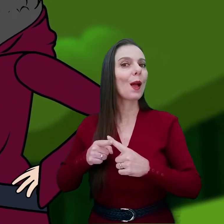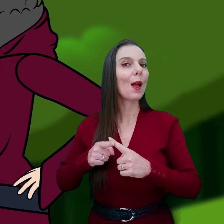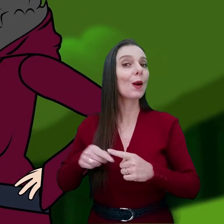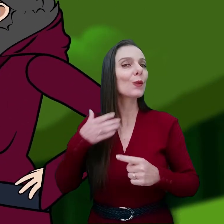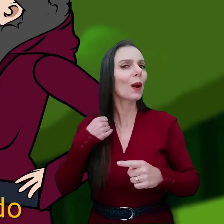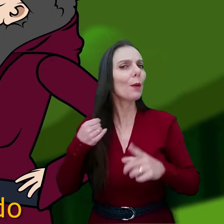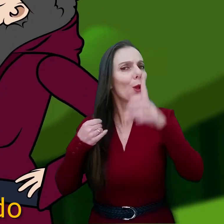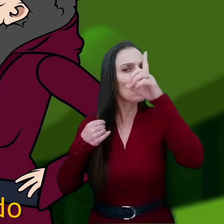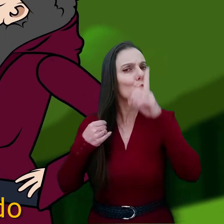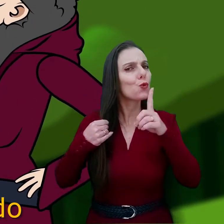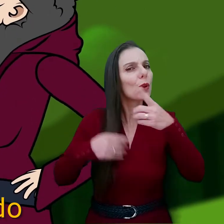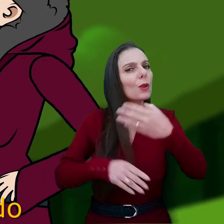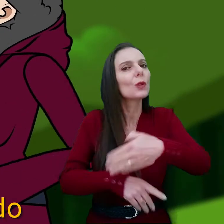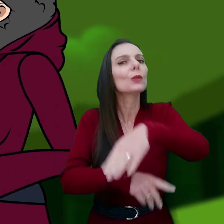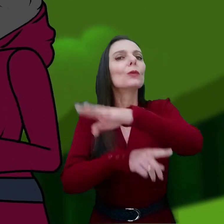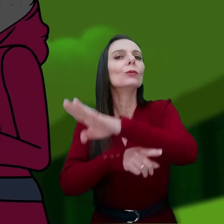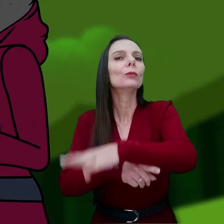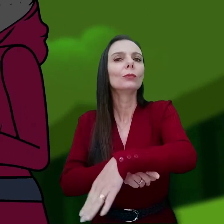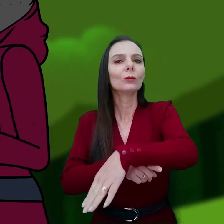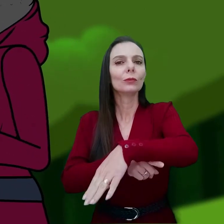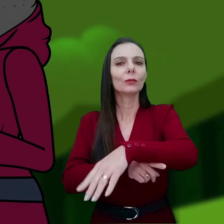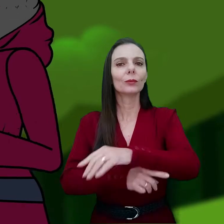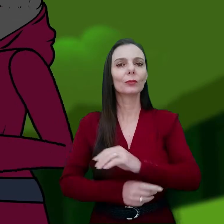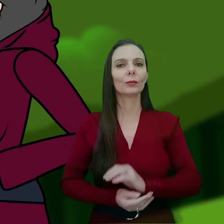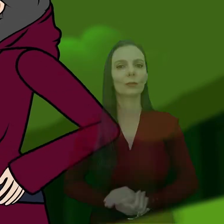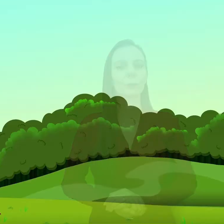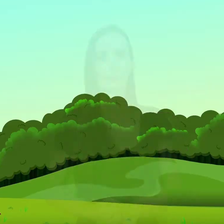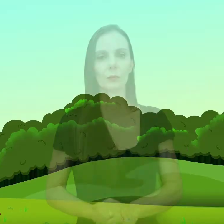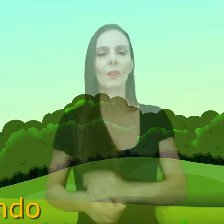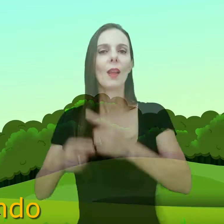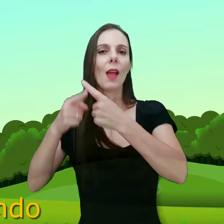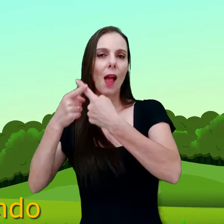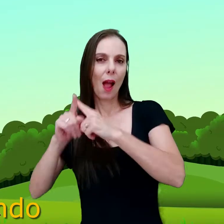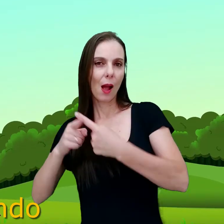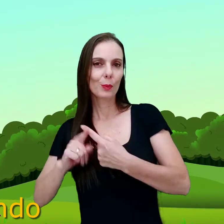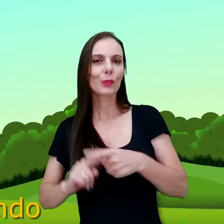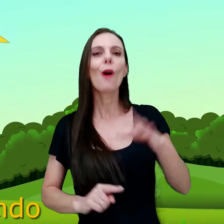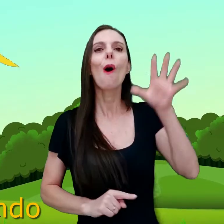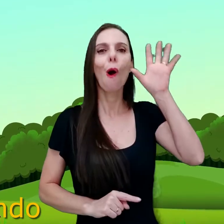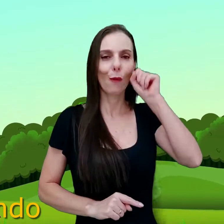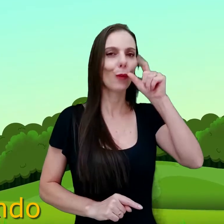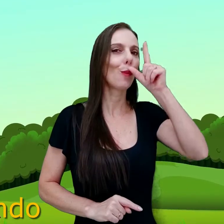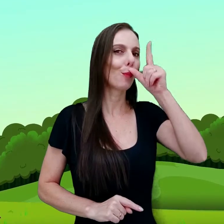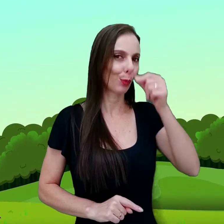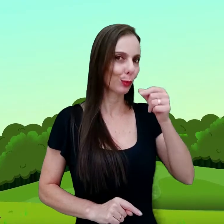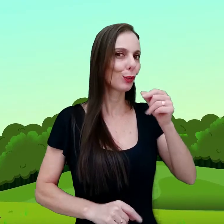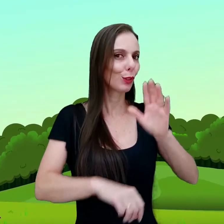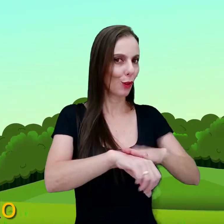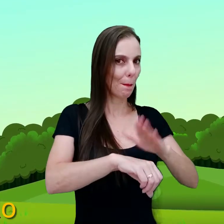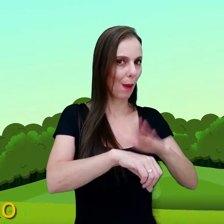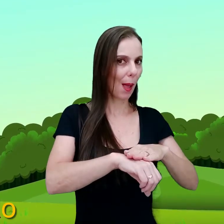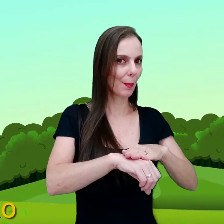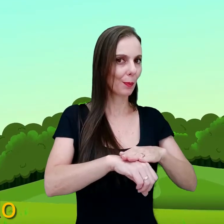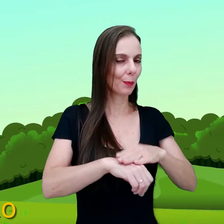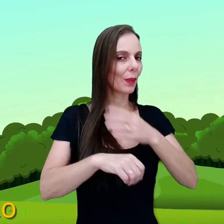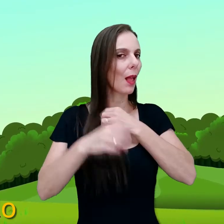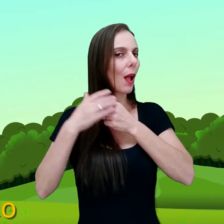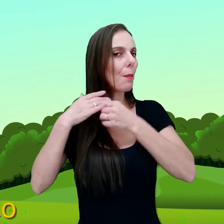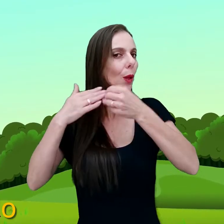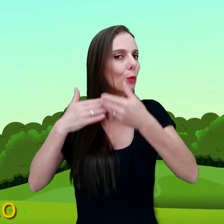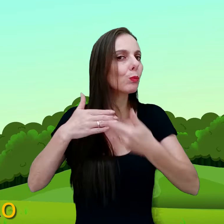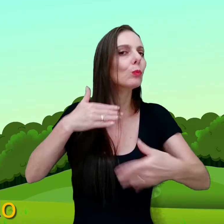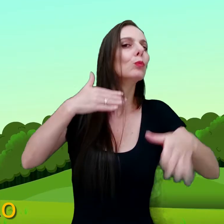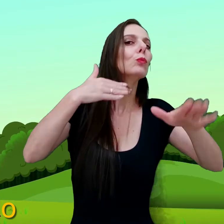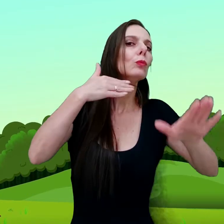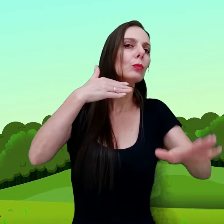Rapunzel, jogue seu cabelo dourado para baixo. Ouvindo a bruxa chamando, Rapunzel deixou